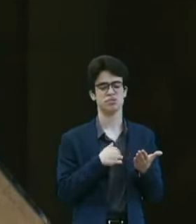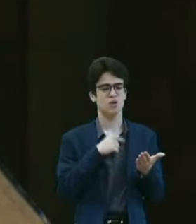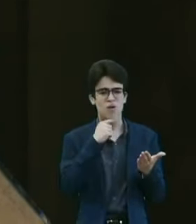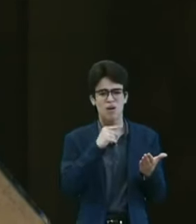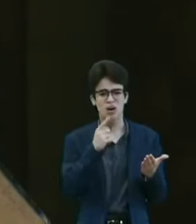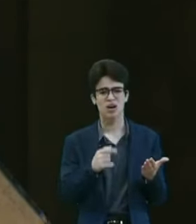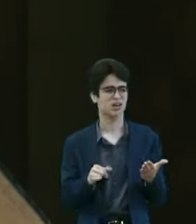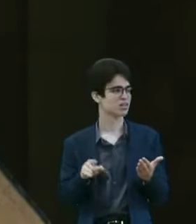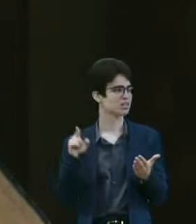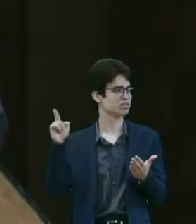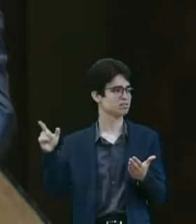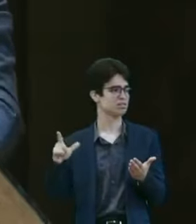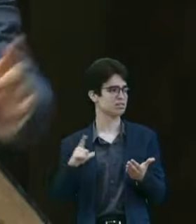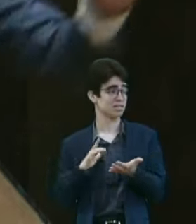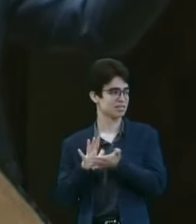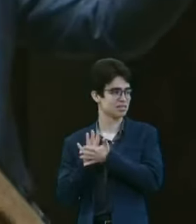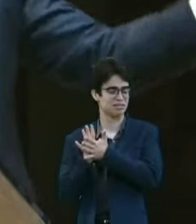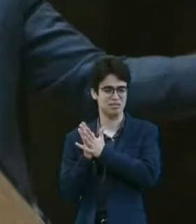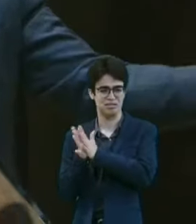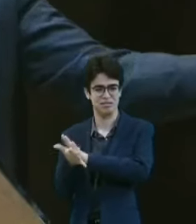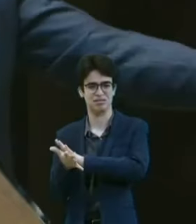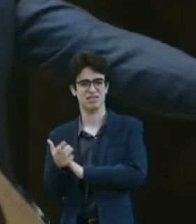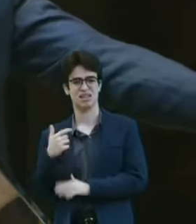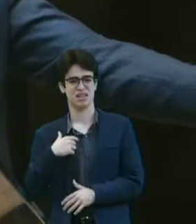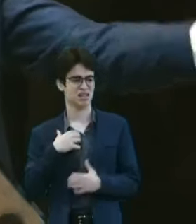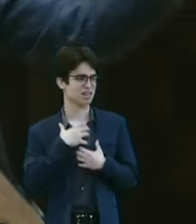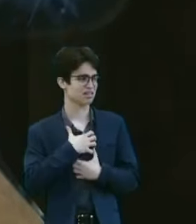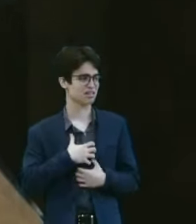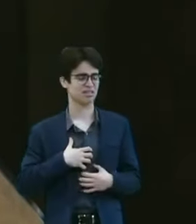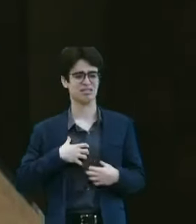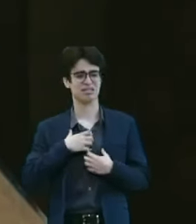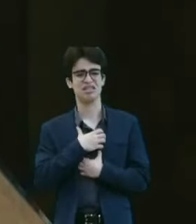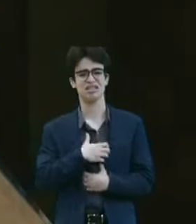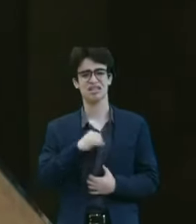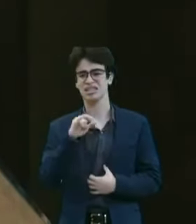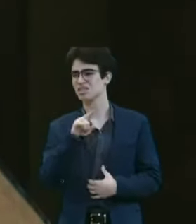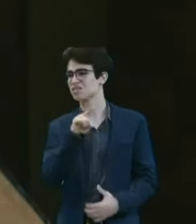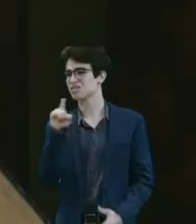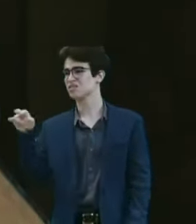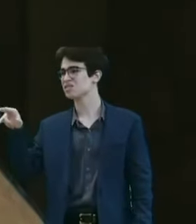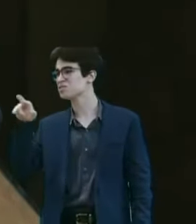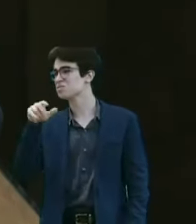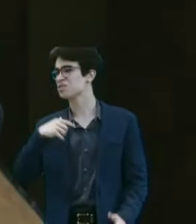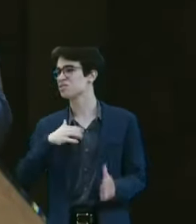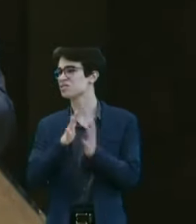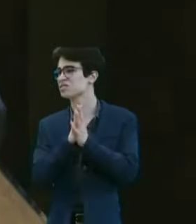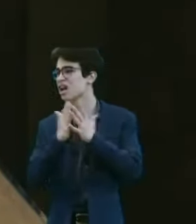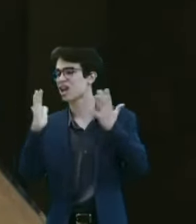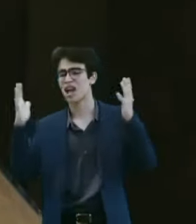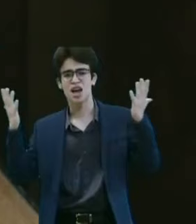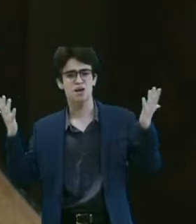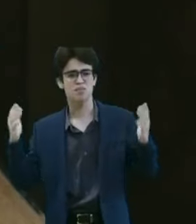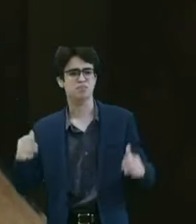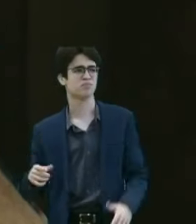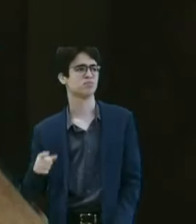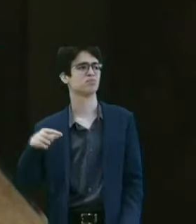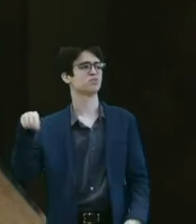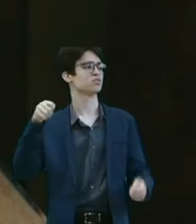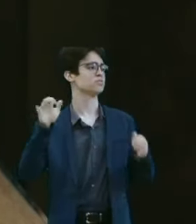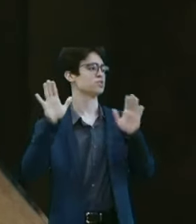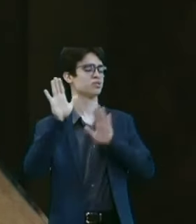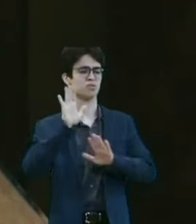quando o outro vai mal? Você celebra a derrota do teu irmão? Cuidado! Isso é um ciclo